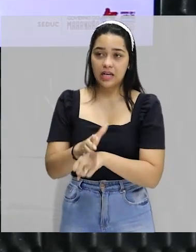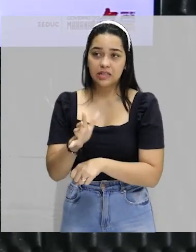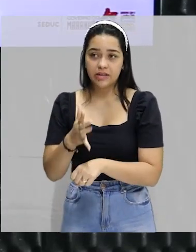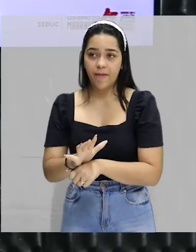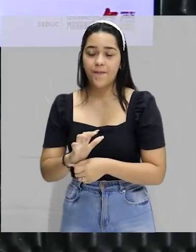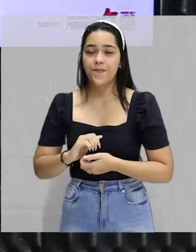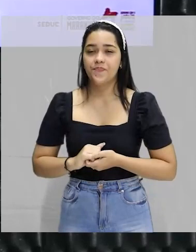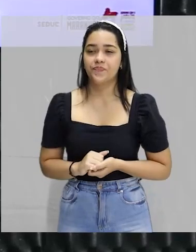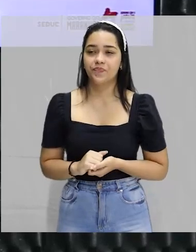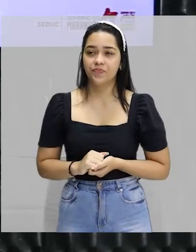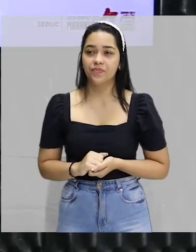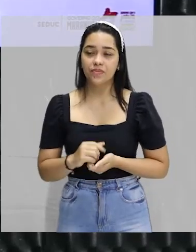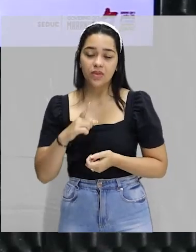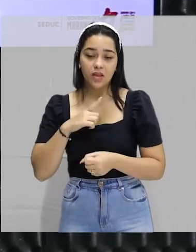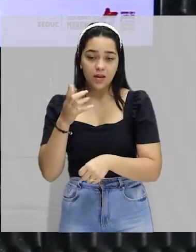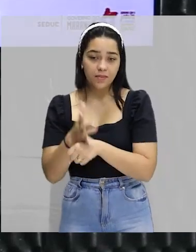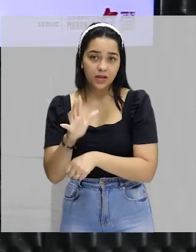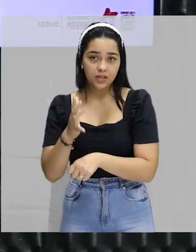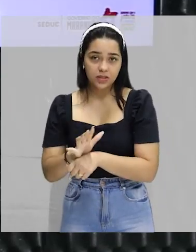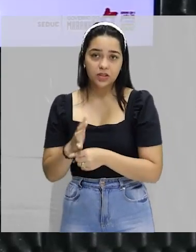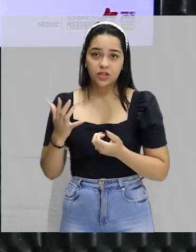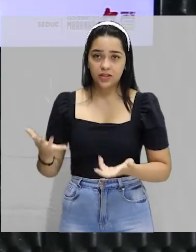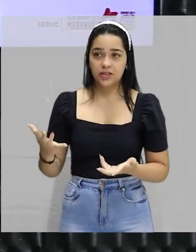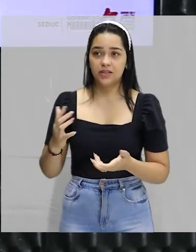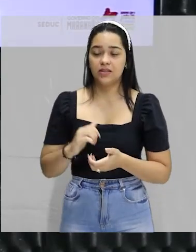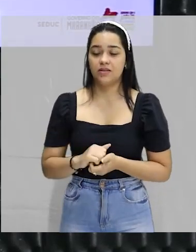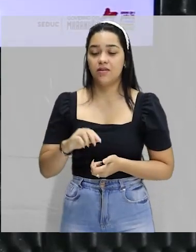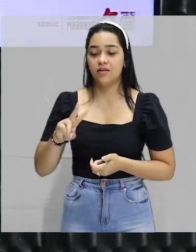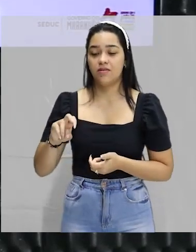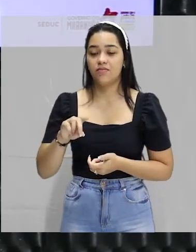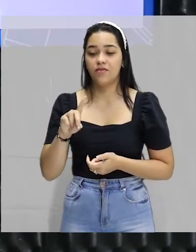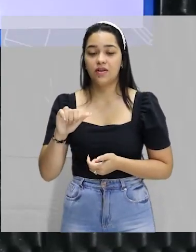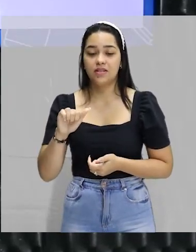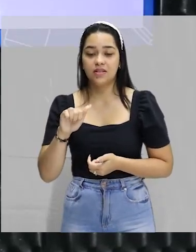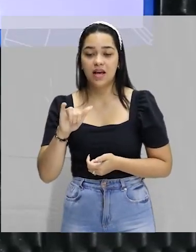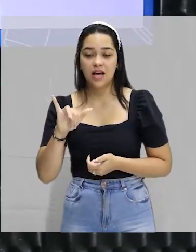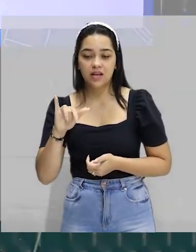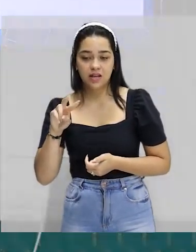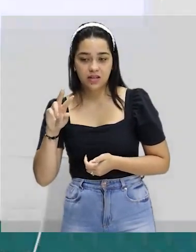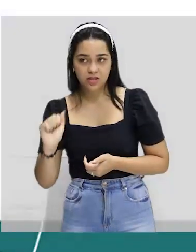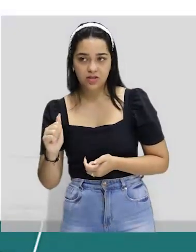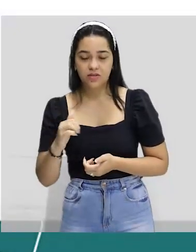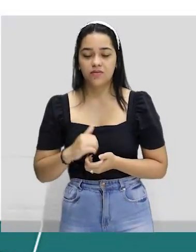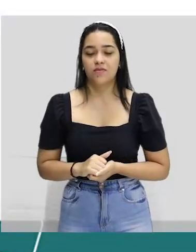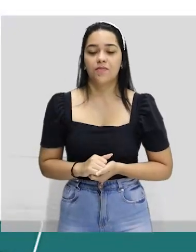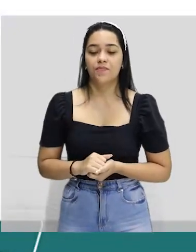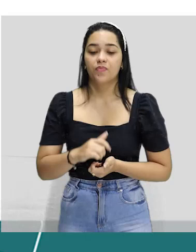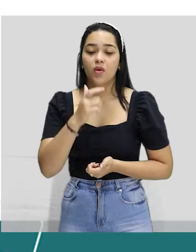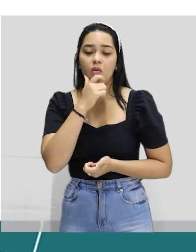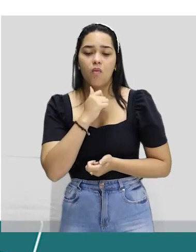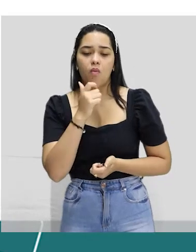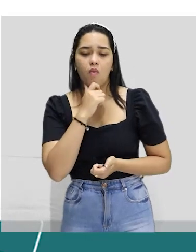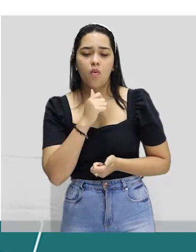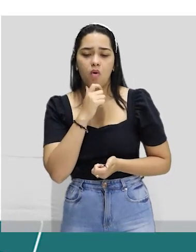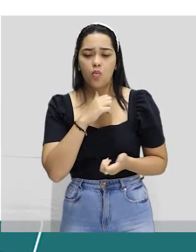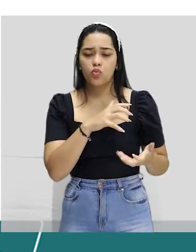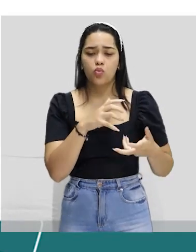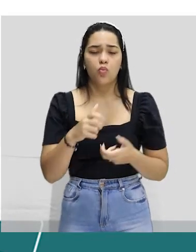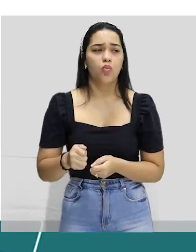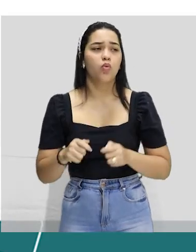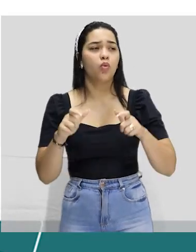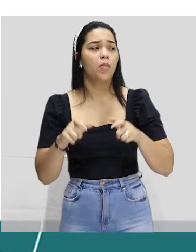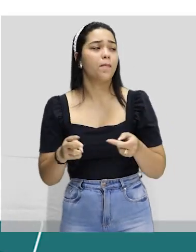voz passiva. Quando o sujeito pratica a ação, voz ativa, tá bom? O homem está imerso no mundo ao